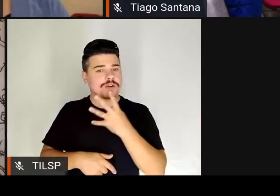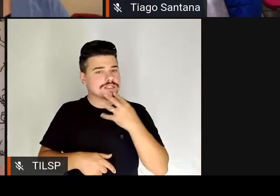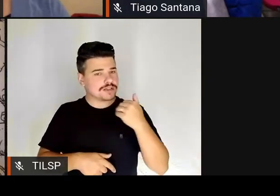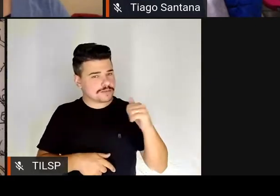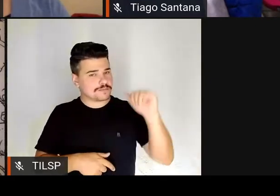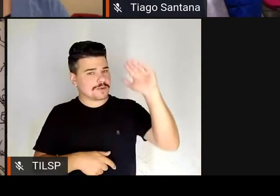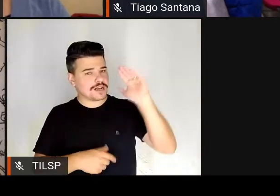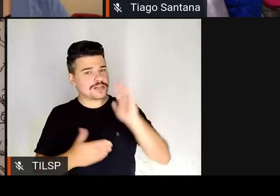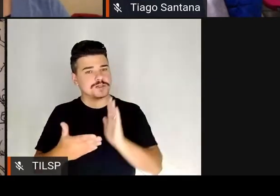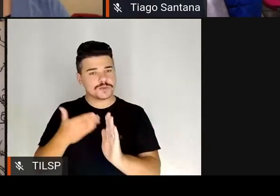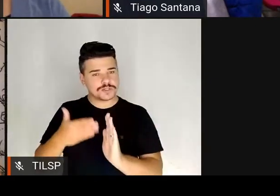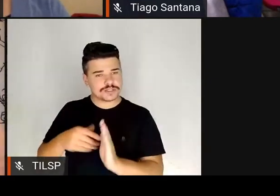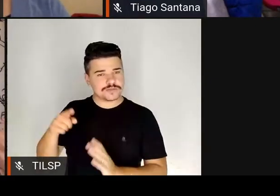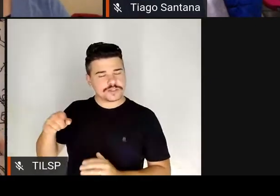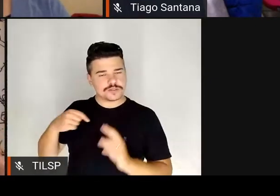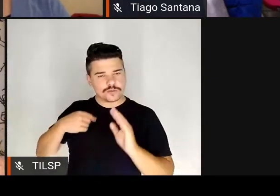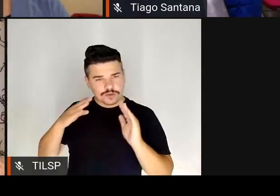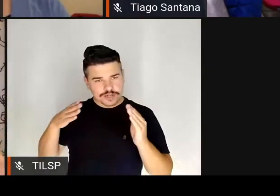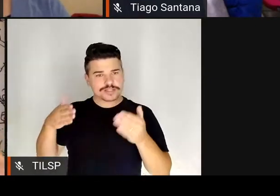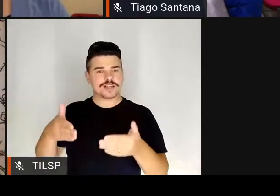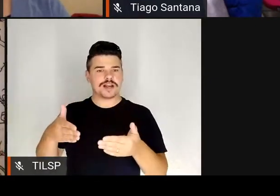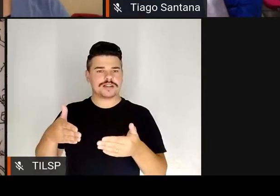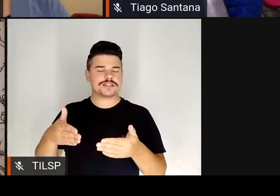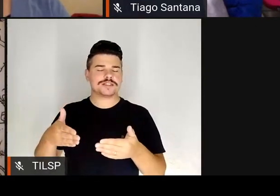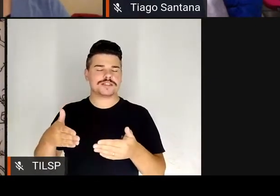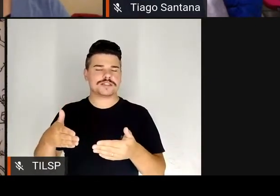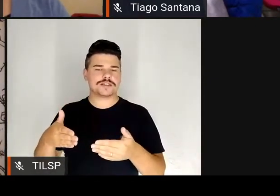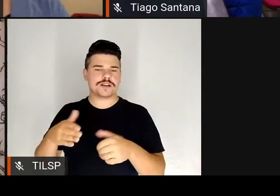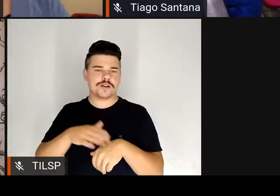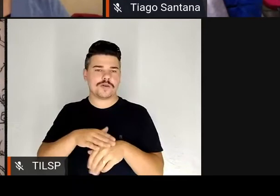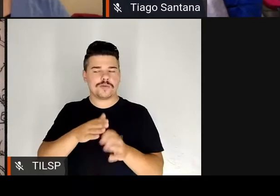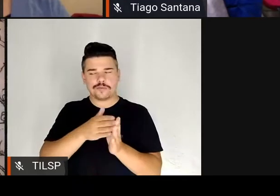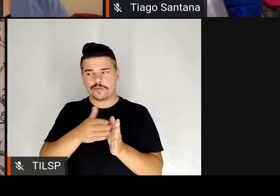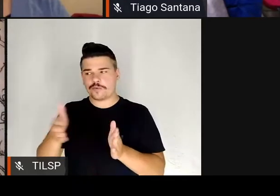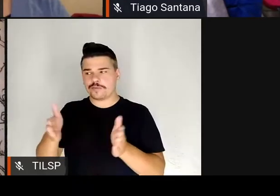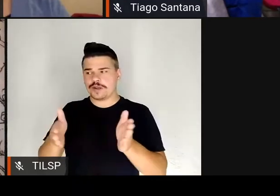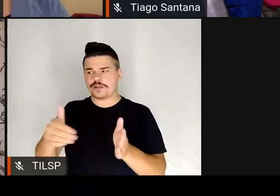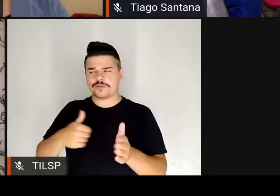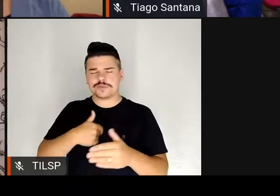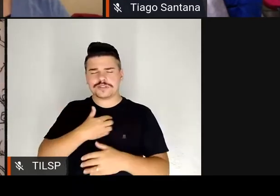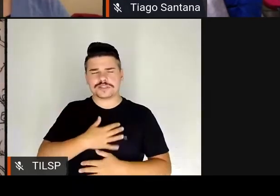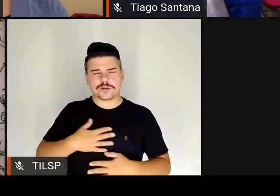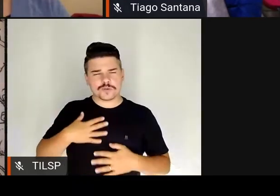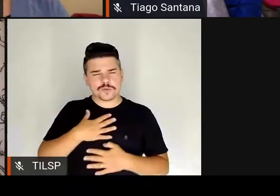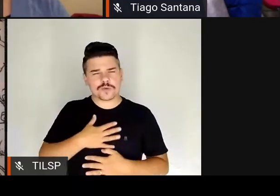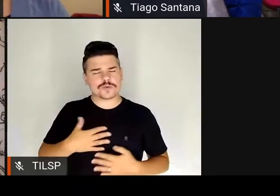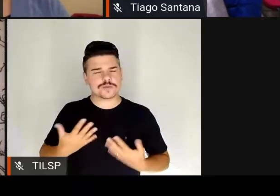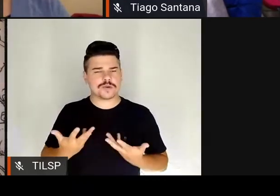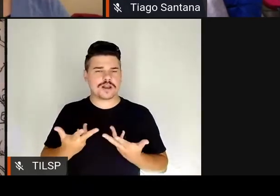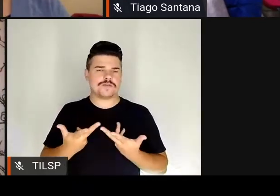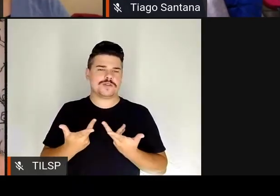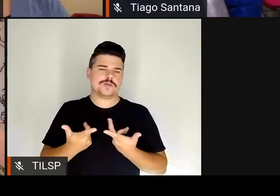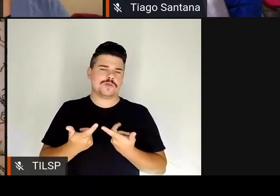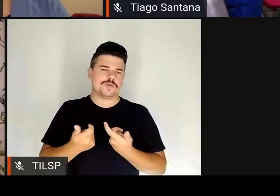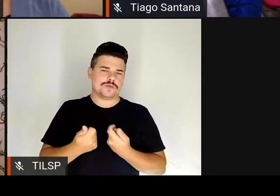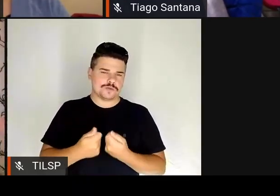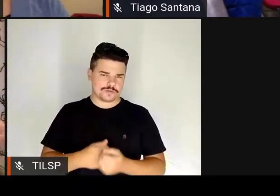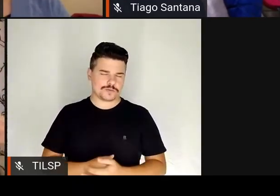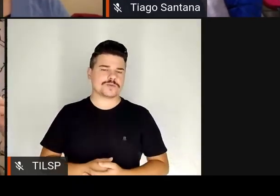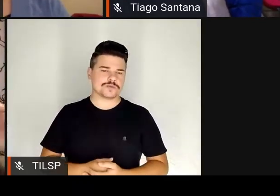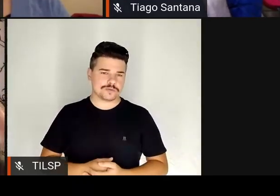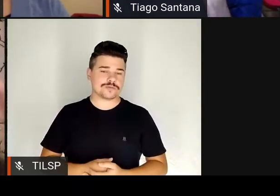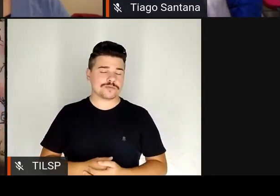e esse resgate desse tempo tão saudoso e maravilhoso que deve ter sido esses anos 50, com a